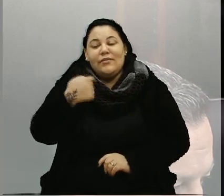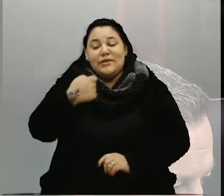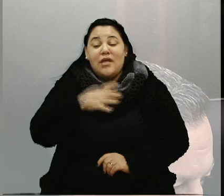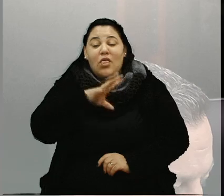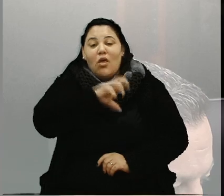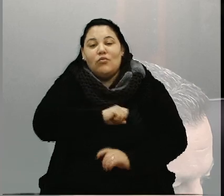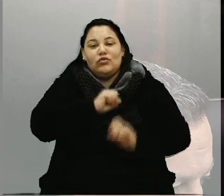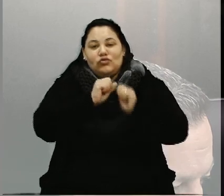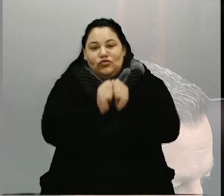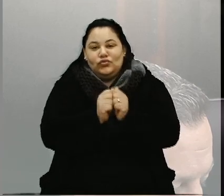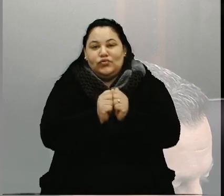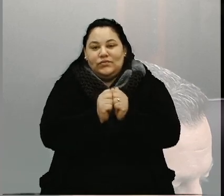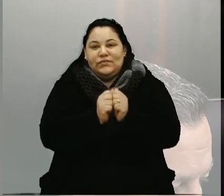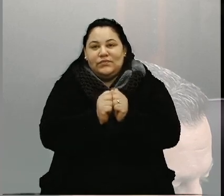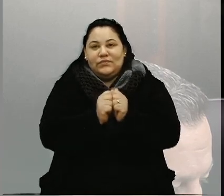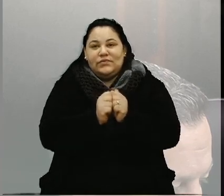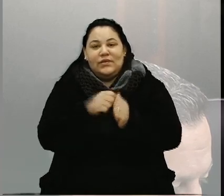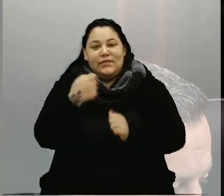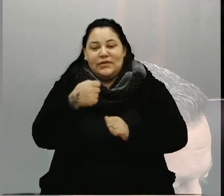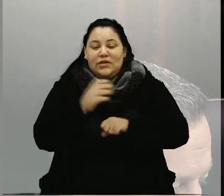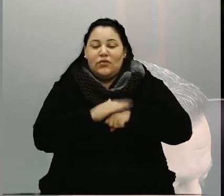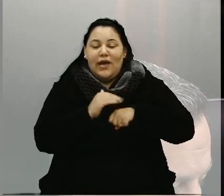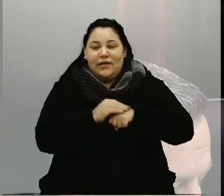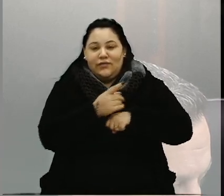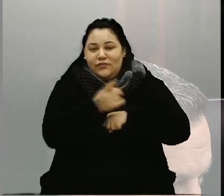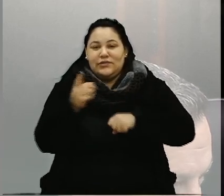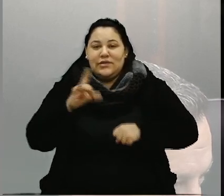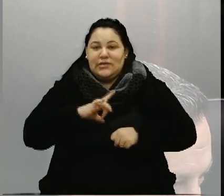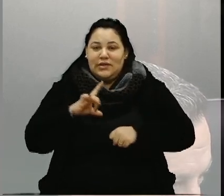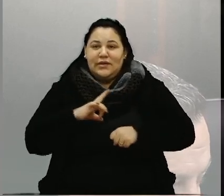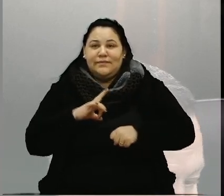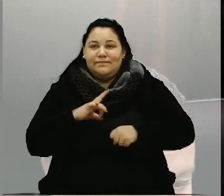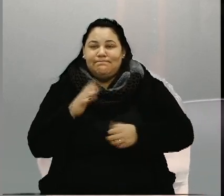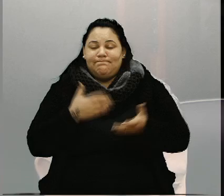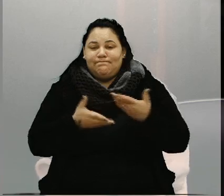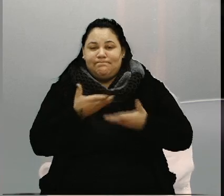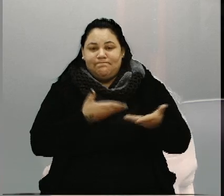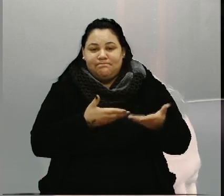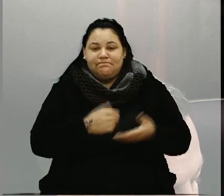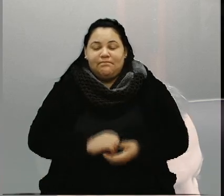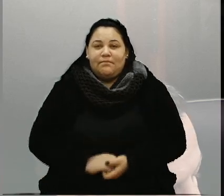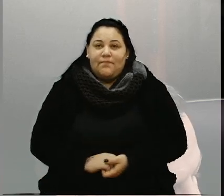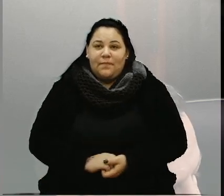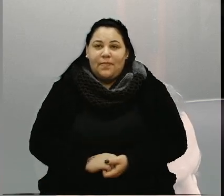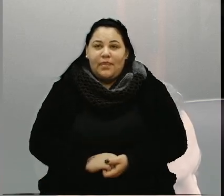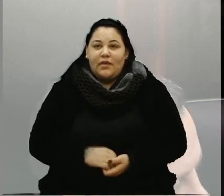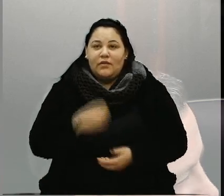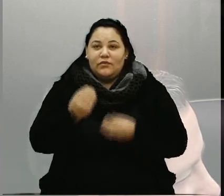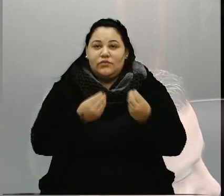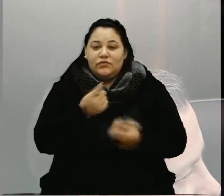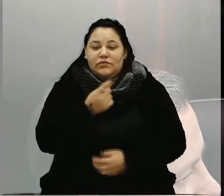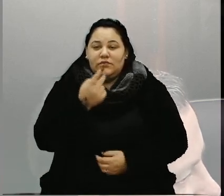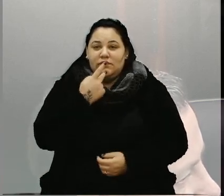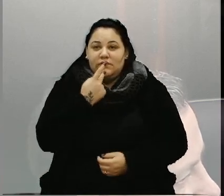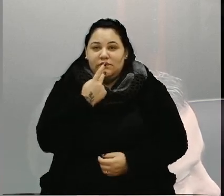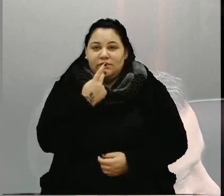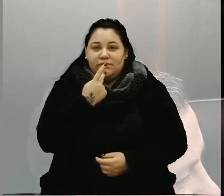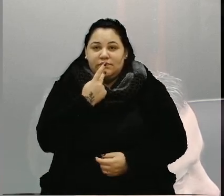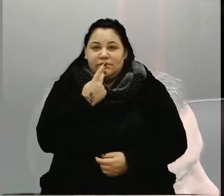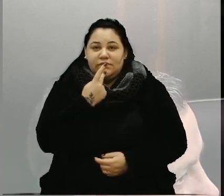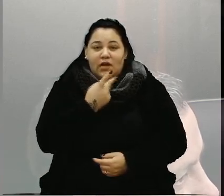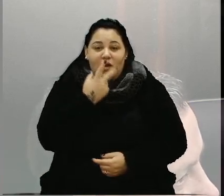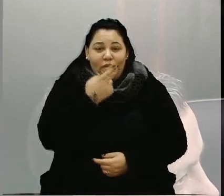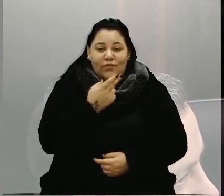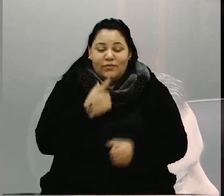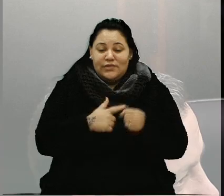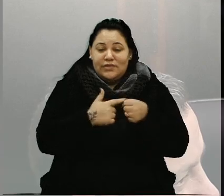também. Precisa desse carinho que vocês têm quando atendem os próximos. Quando vocês dizem que vão lá numa